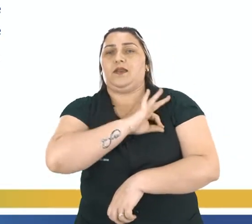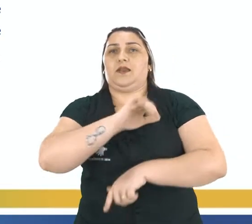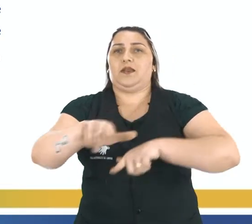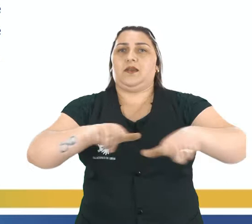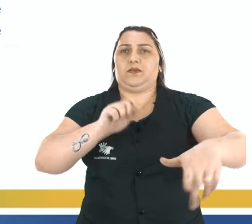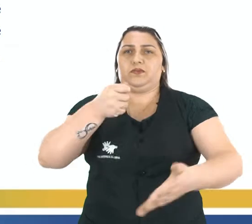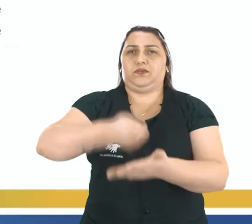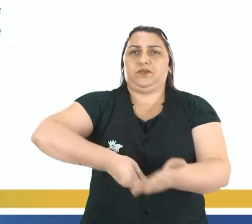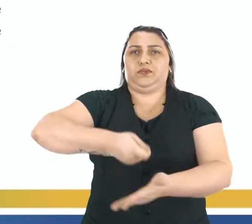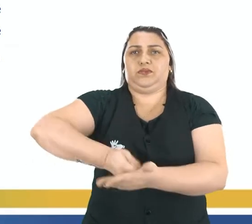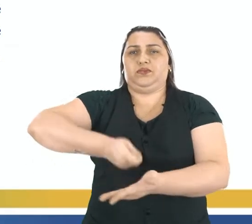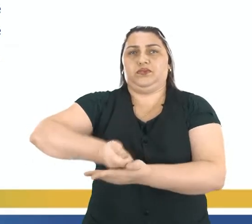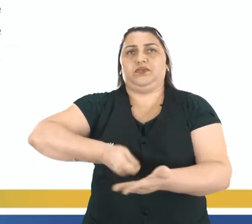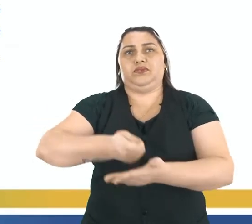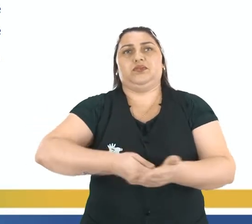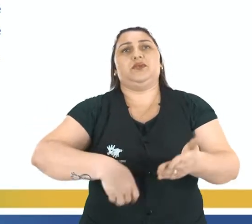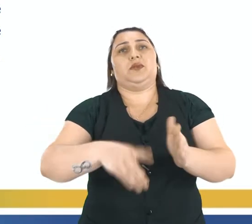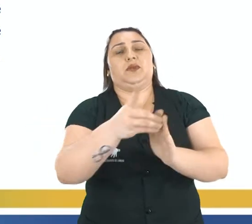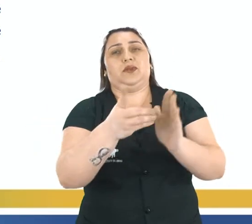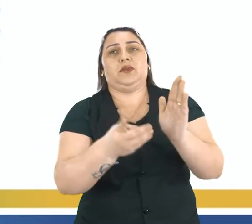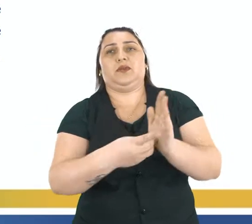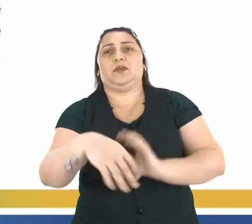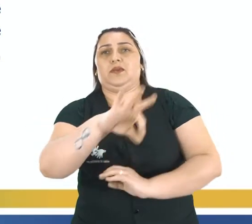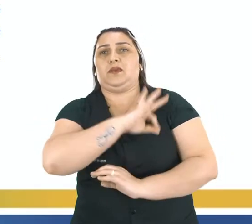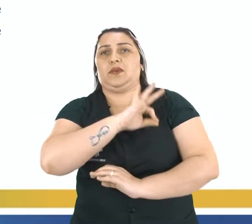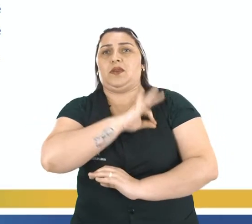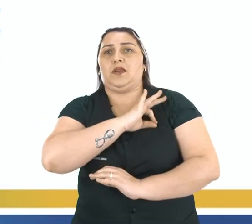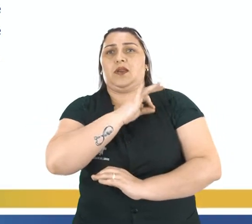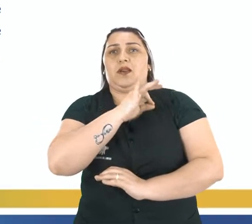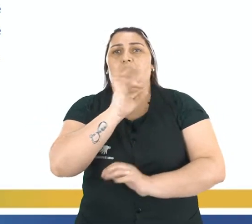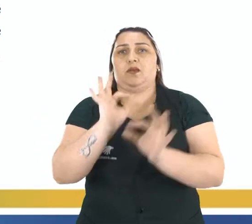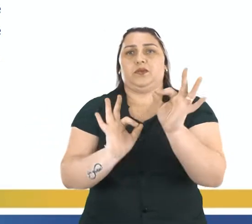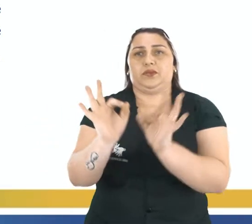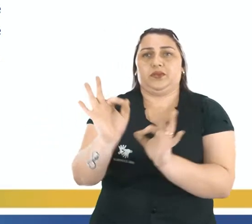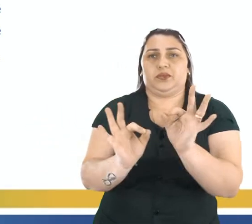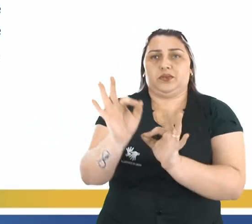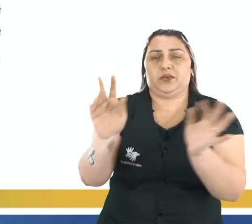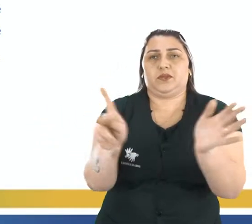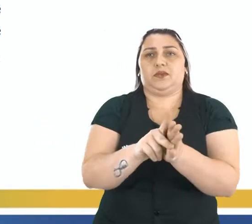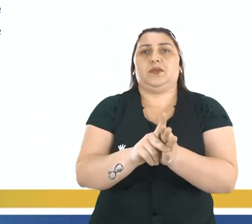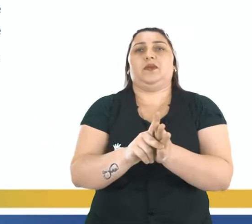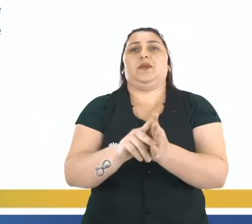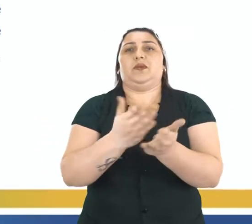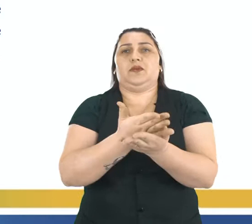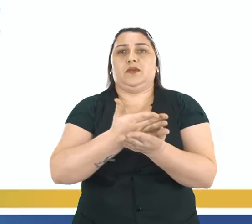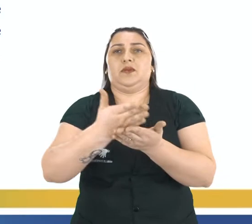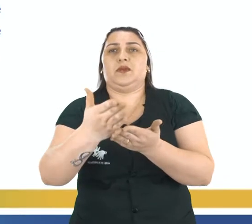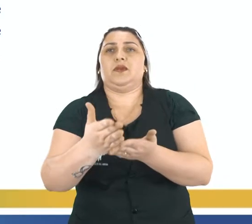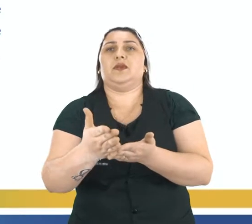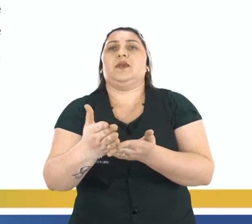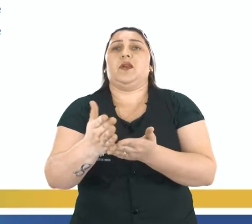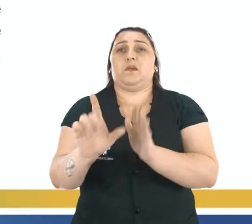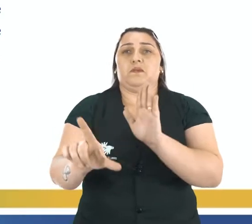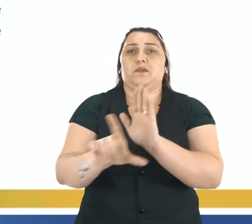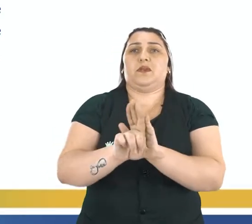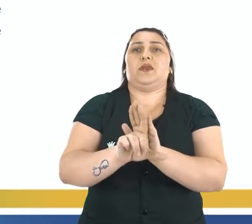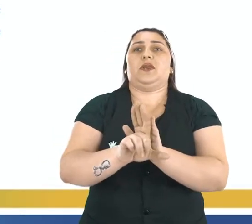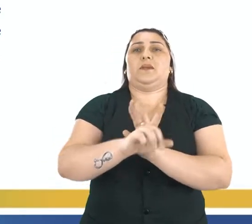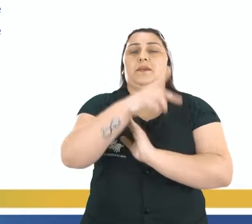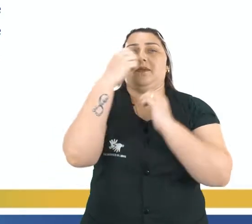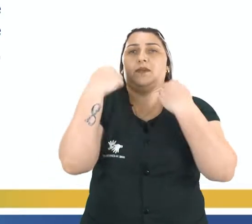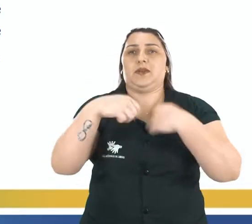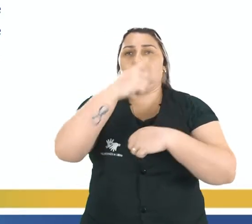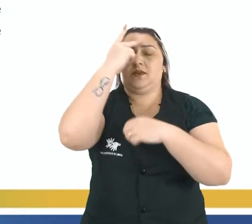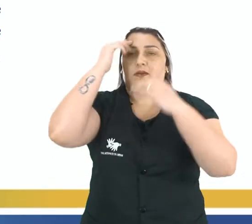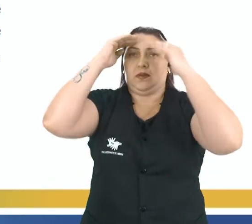maneira autoritária. Então, eram decretos que os militares criavam e, a partir desses decretos, passava a valer como lei. Então, as pessoas tinham